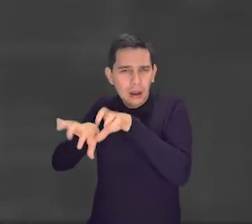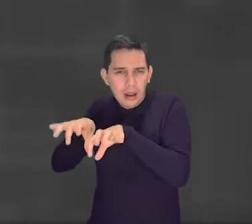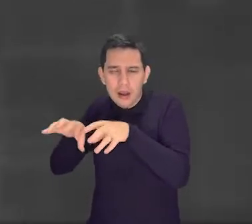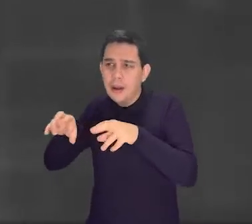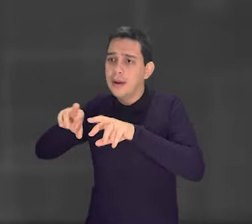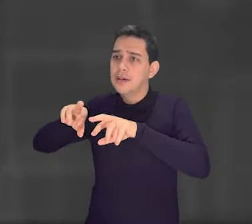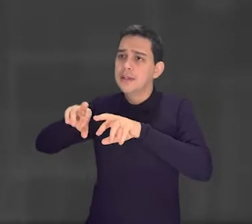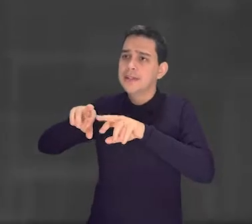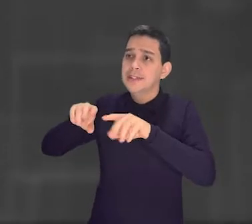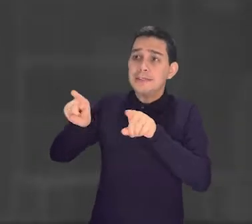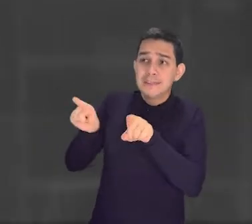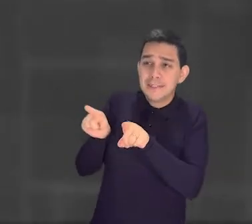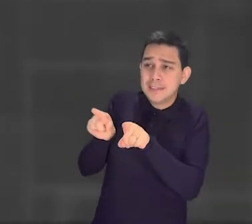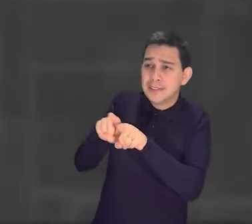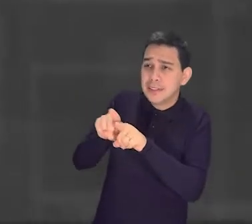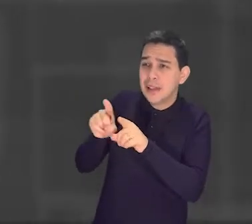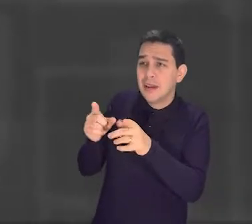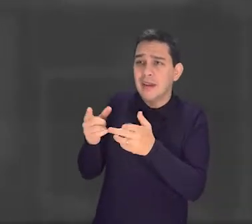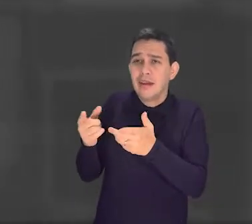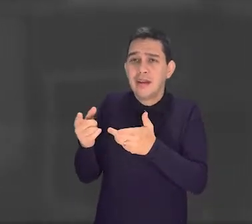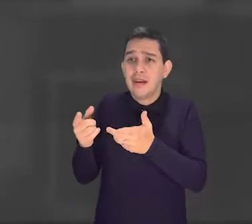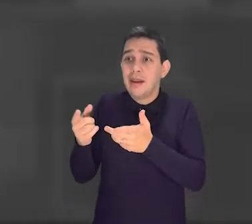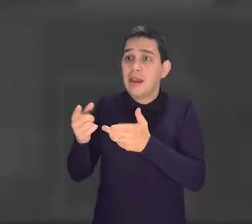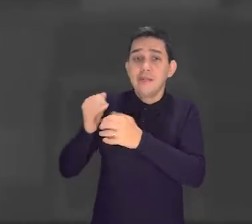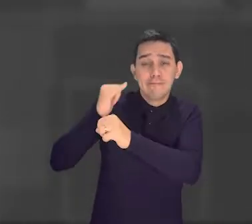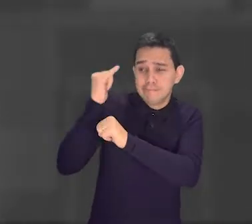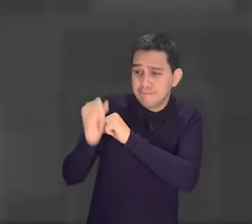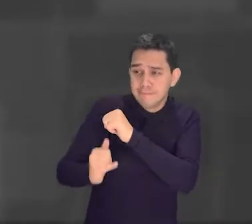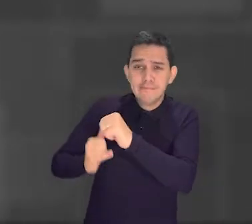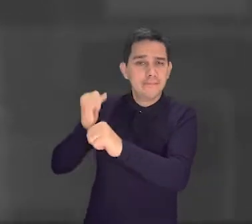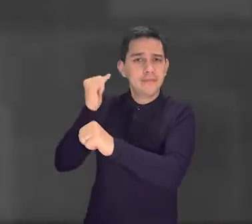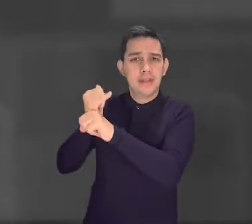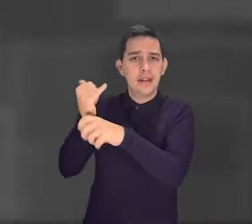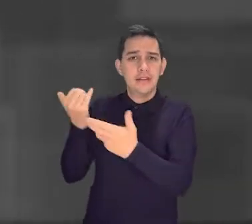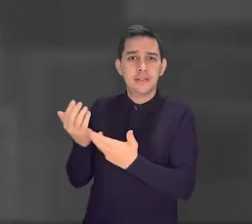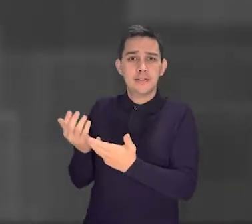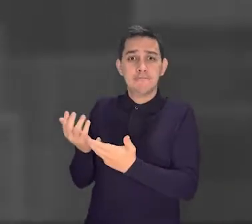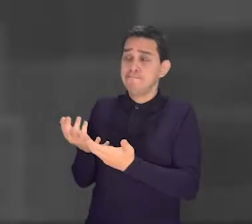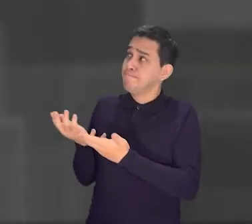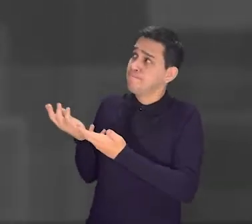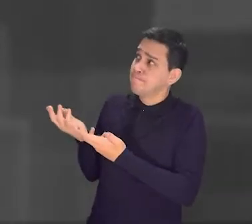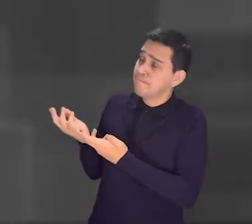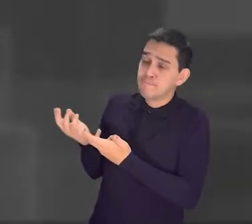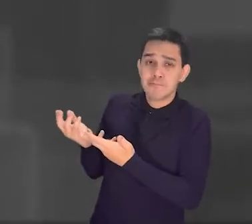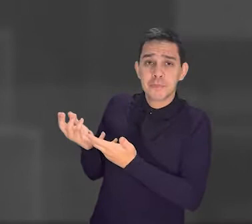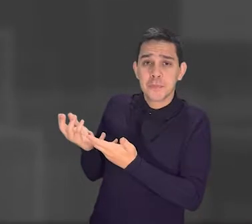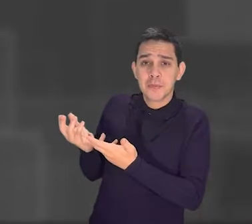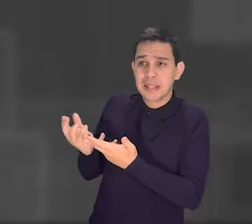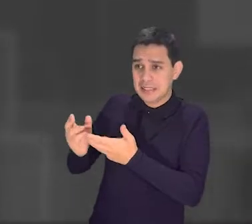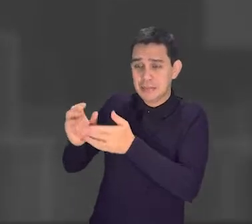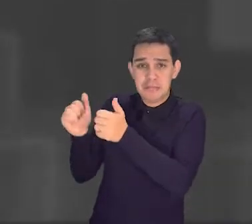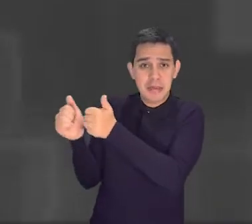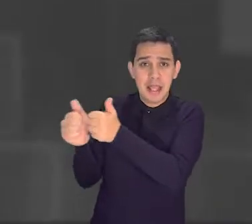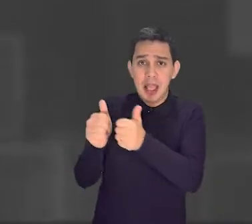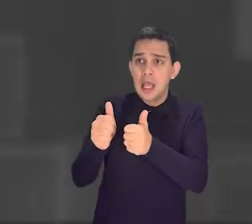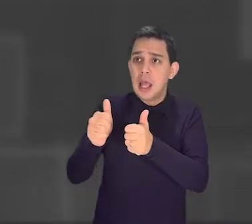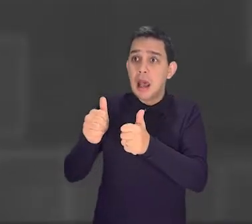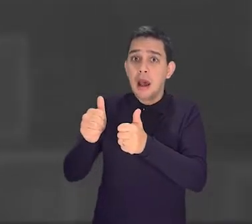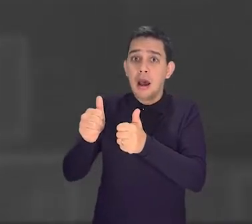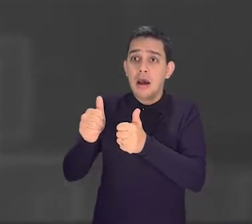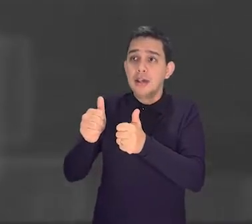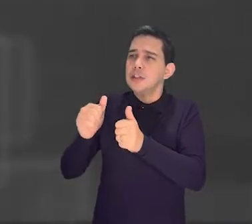possibilidade de funcionamento da internet de uma maneira eficaz, a própria